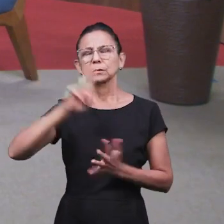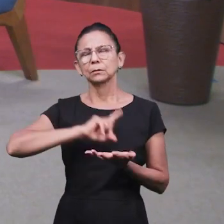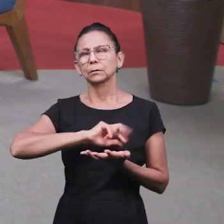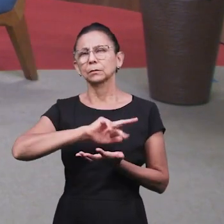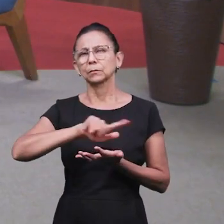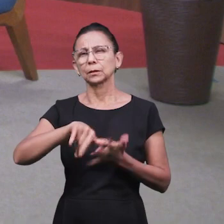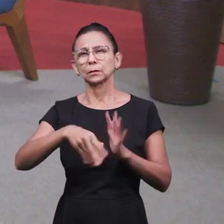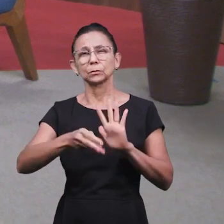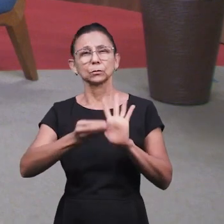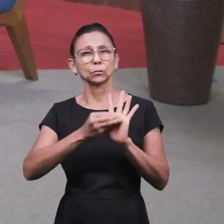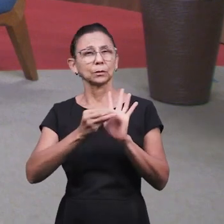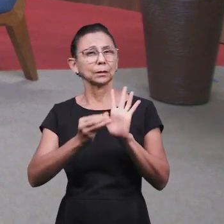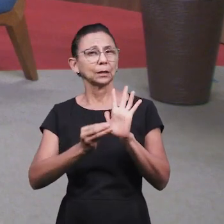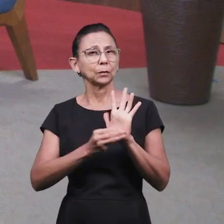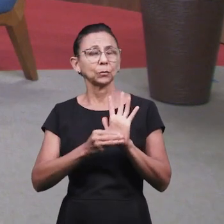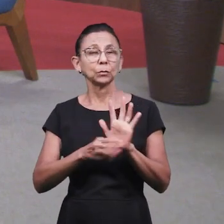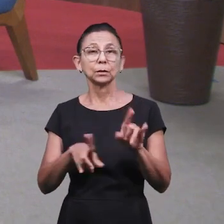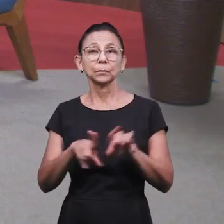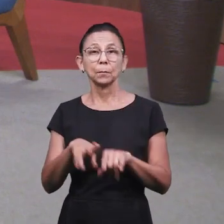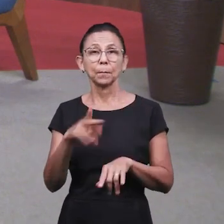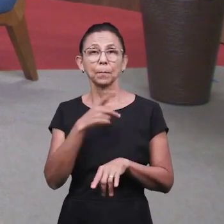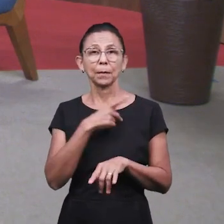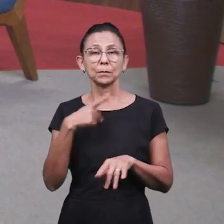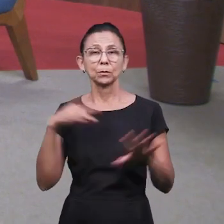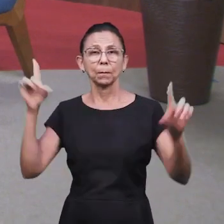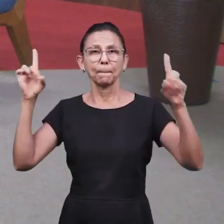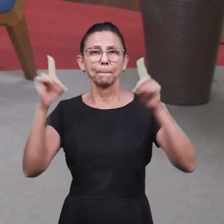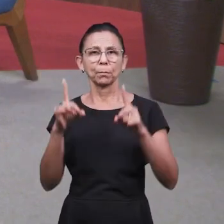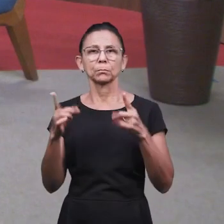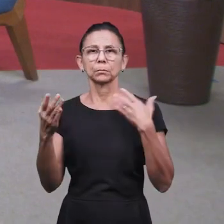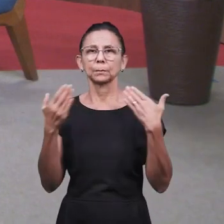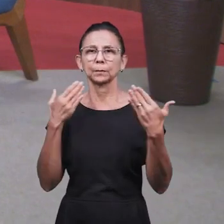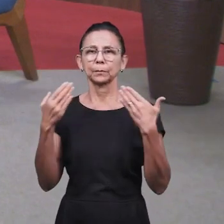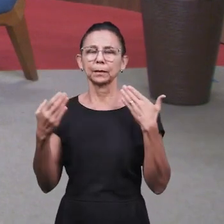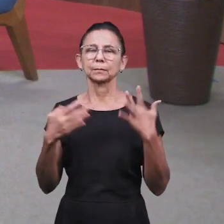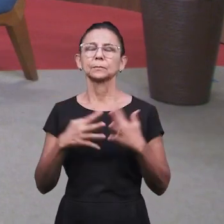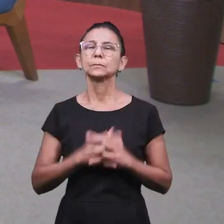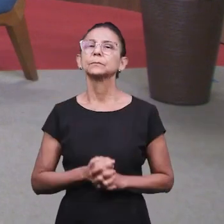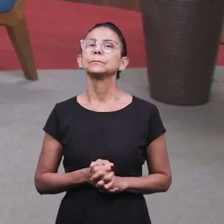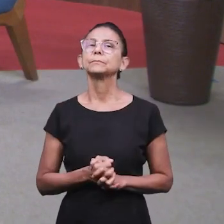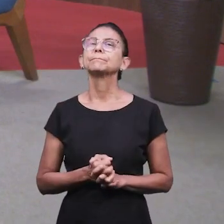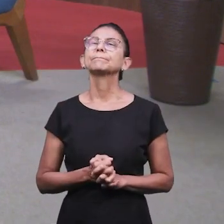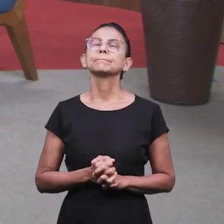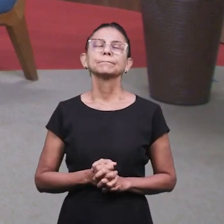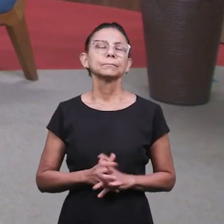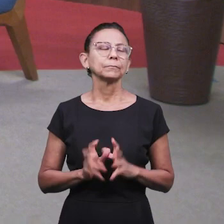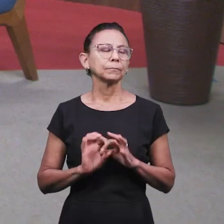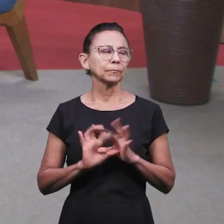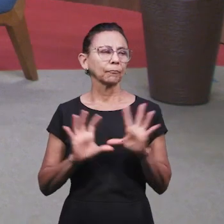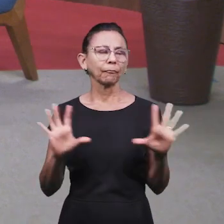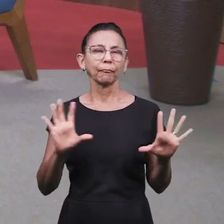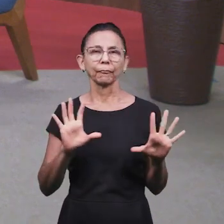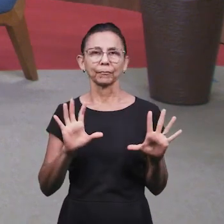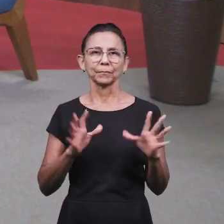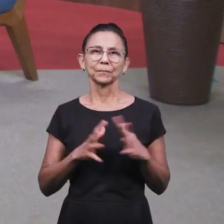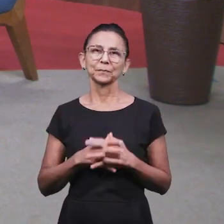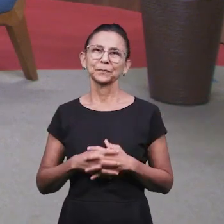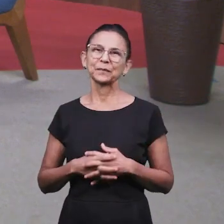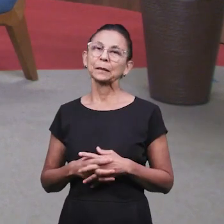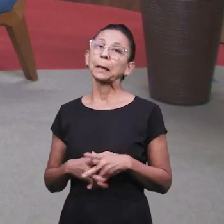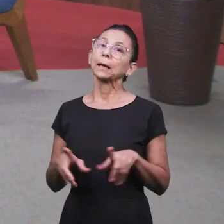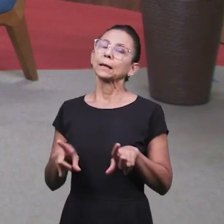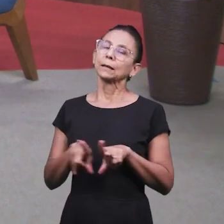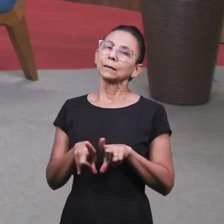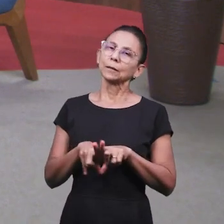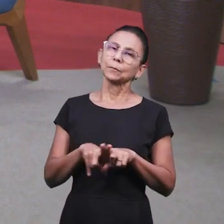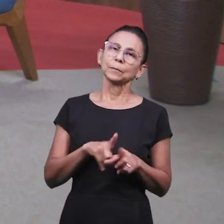vários conteúdos. Temos um programa agora de pastor para pastor muito interessante para você que é obreiro. Tudo está disponível aqui no nosso canal. Além,